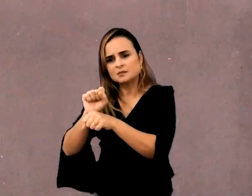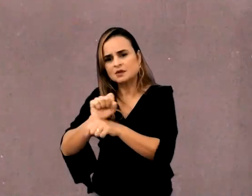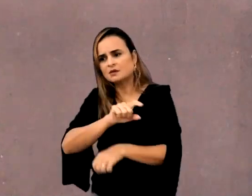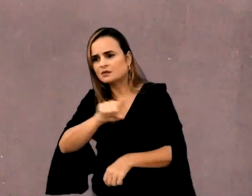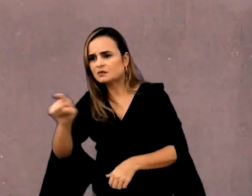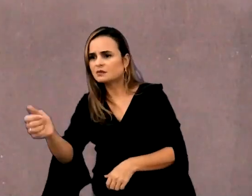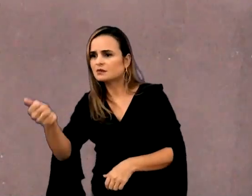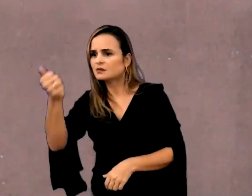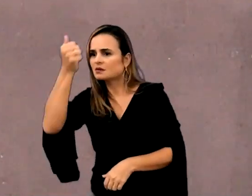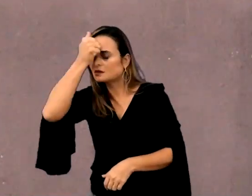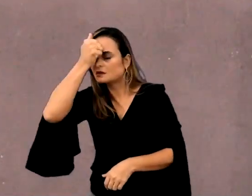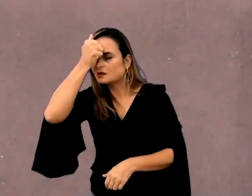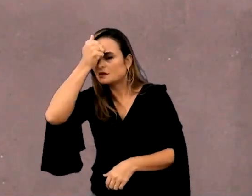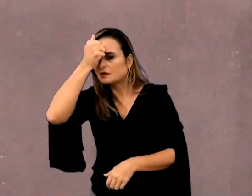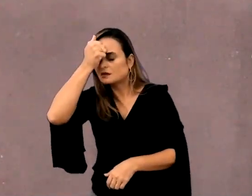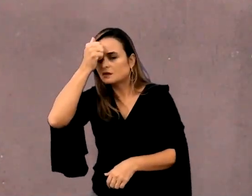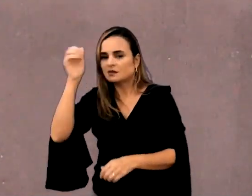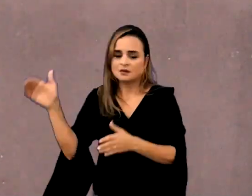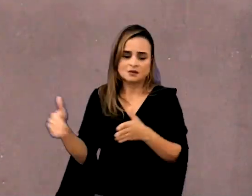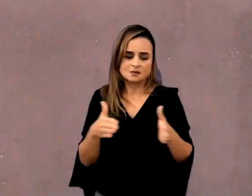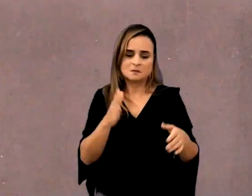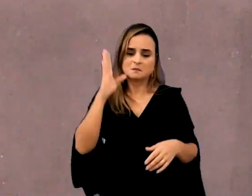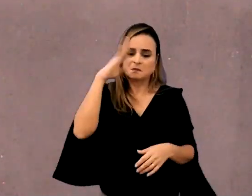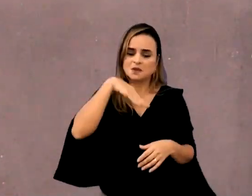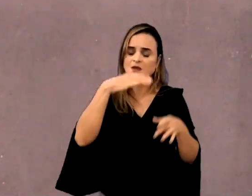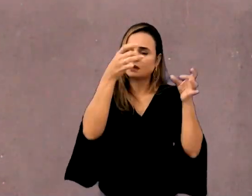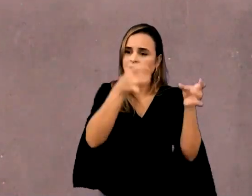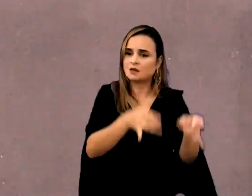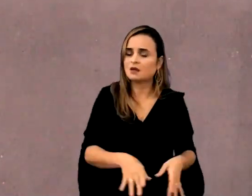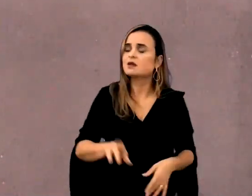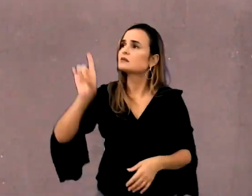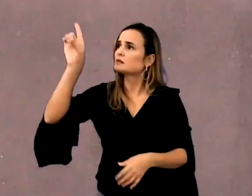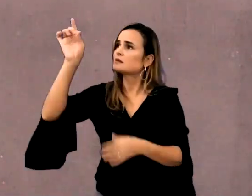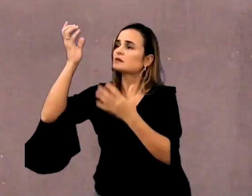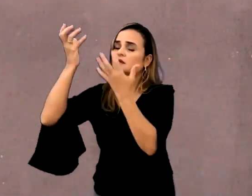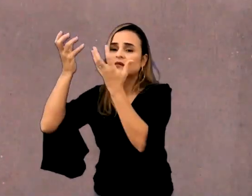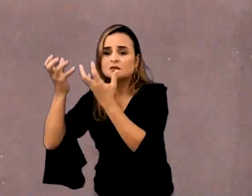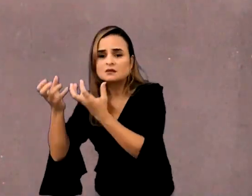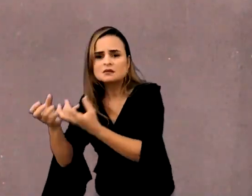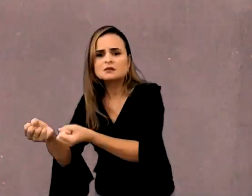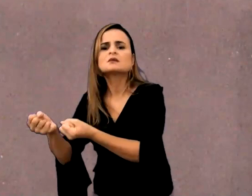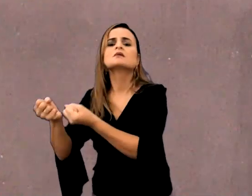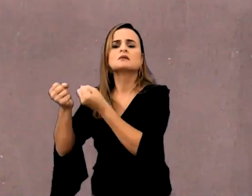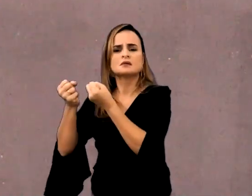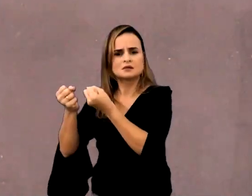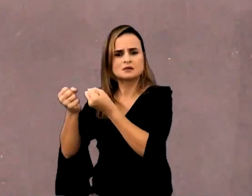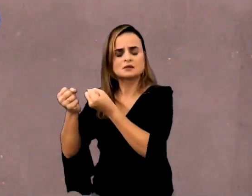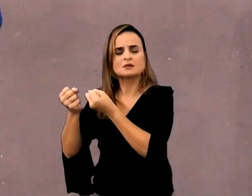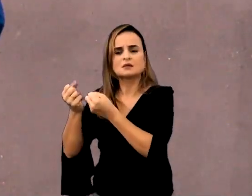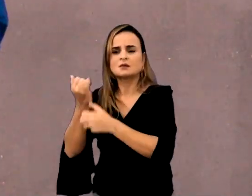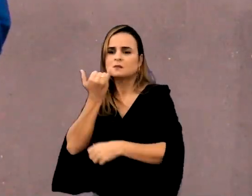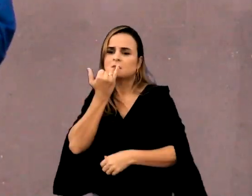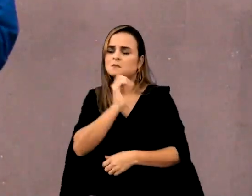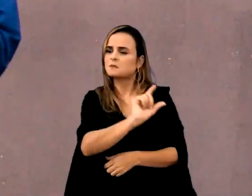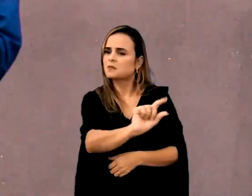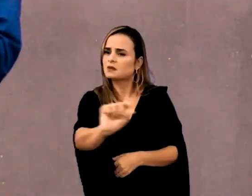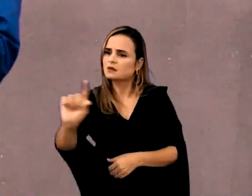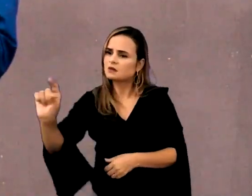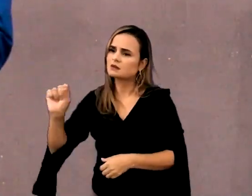buscar, se converter dos seus maus caminhos, eu ouvirei dos céus e perdoarei os seus